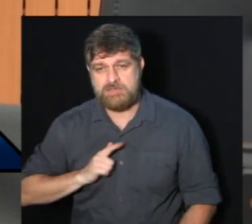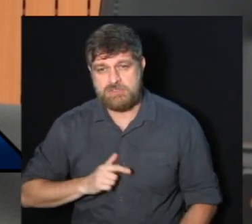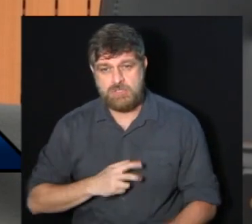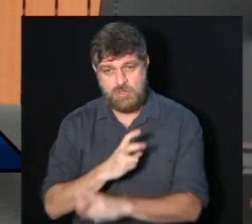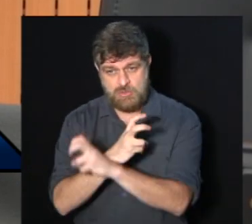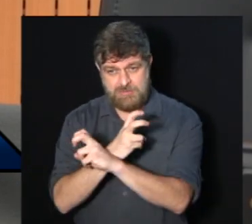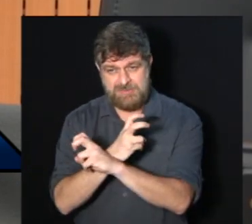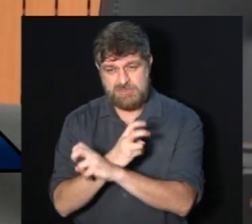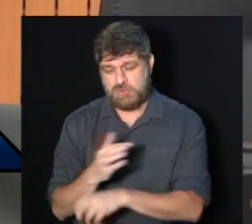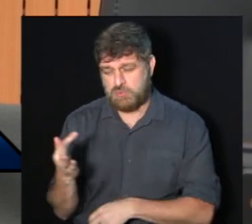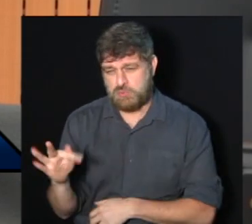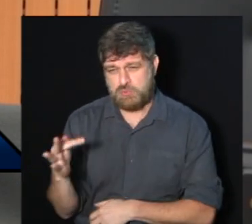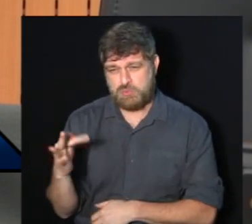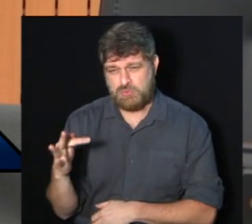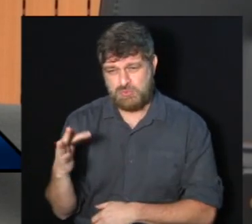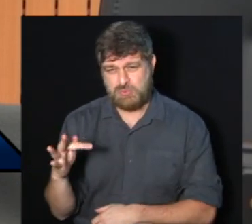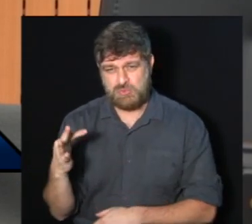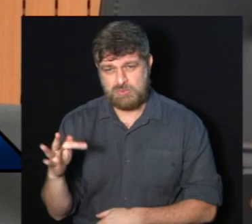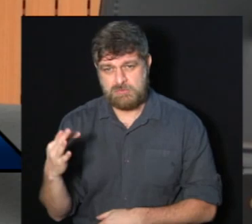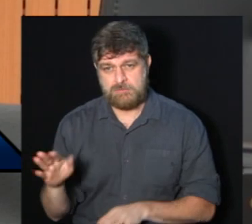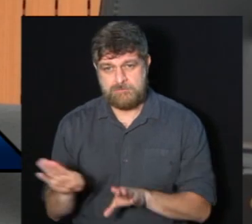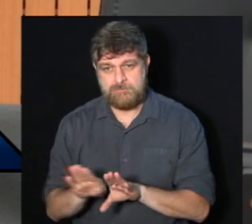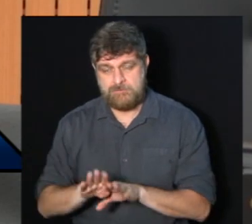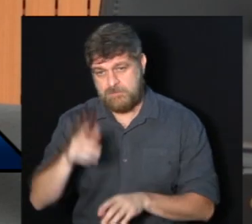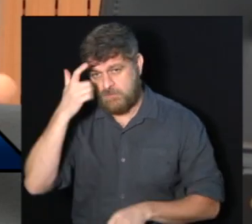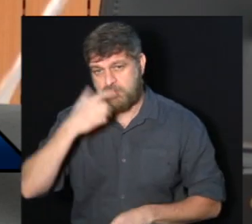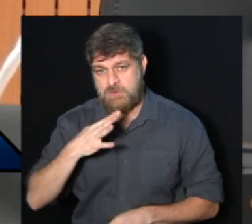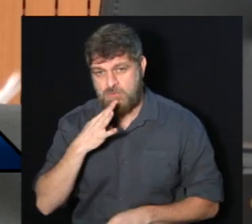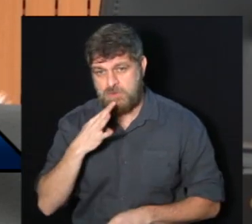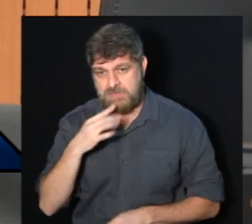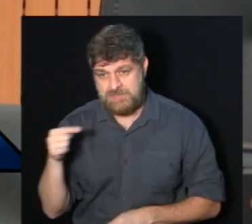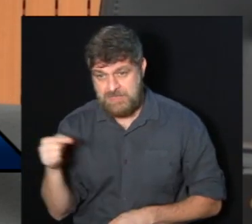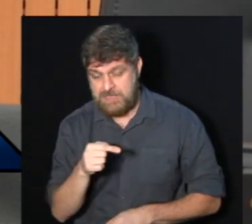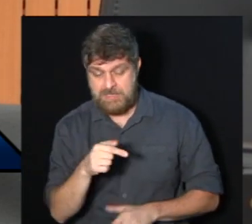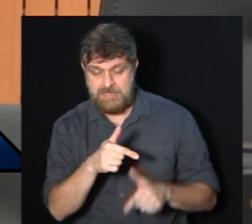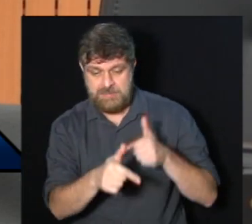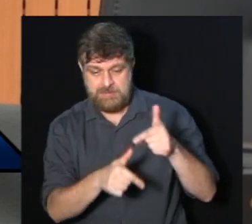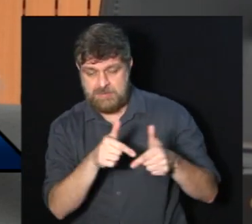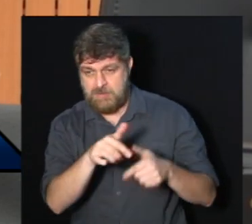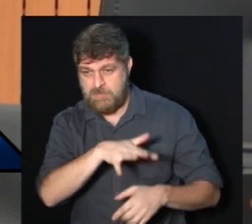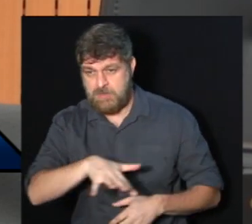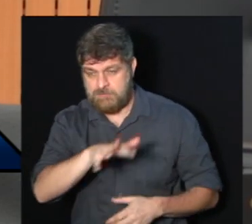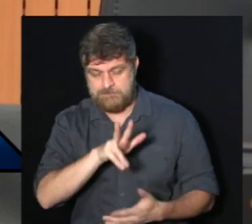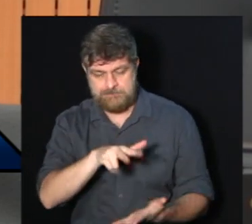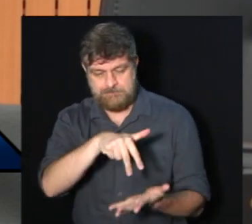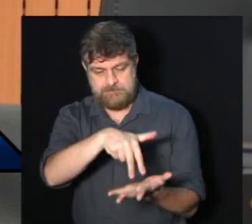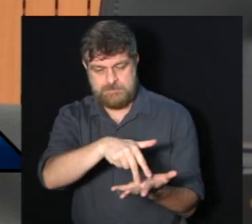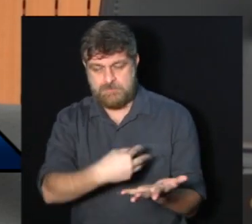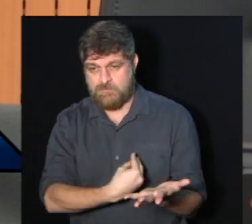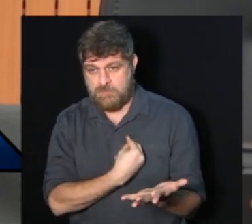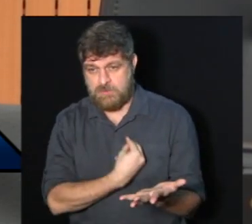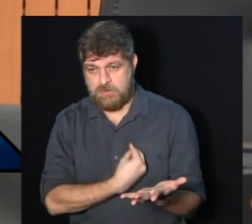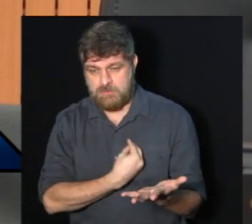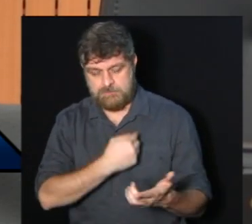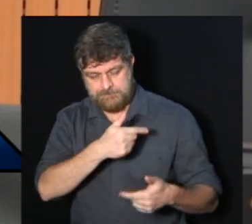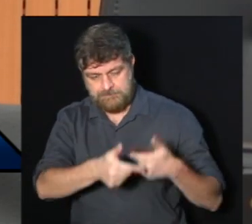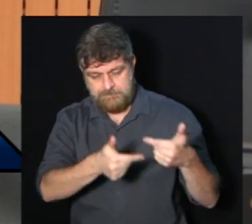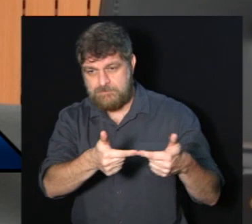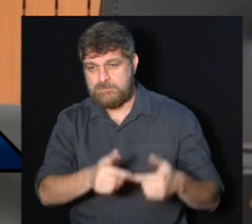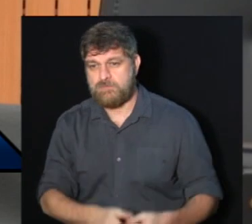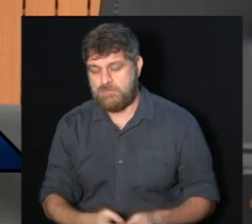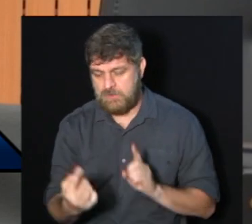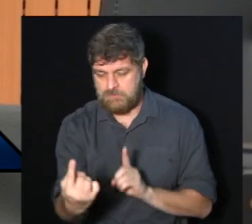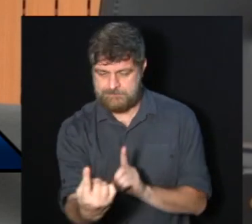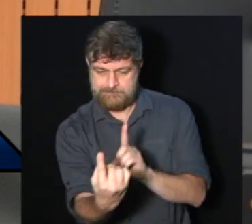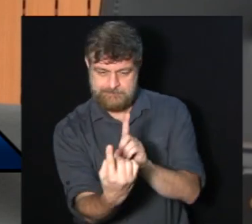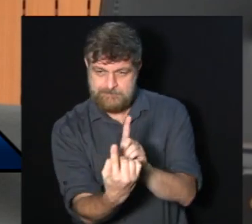em ortopedia, onde que eu pude acompanhar na clínica onde eles atuam, onde eles trabalham, onde as pessoas que